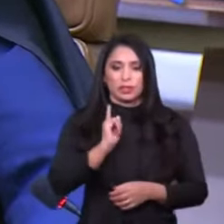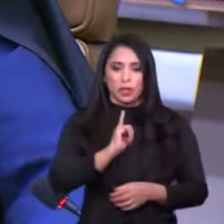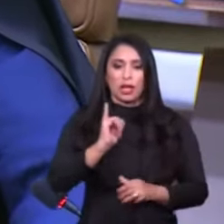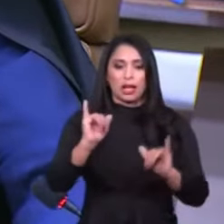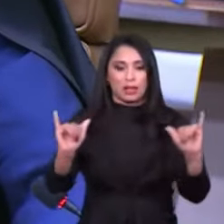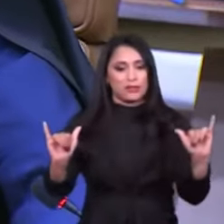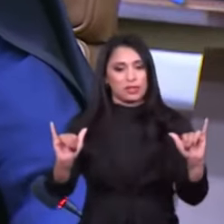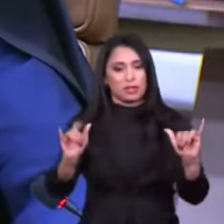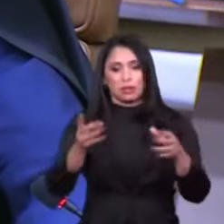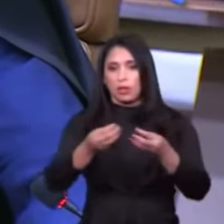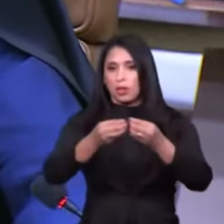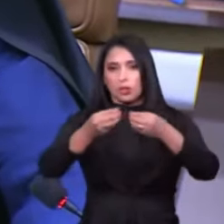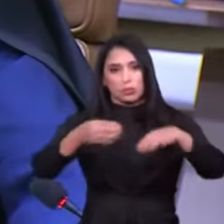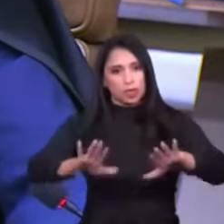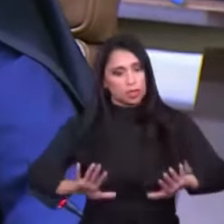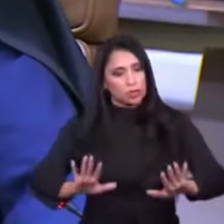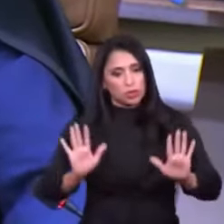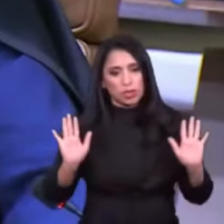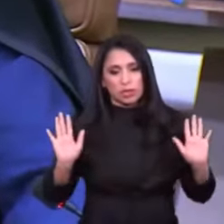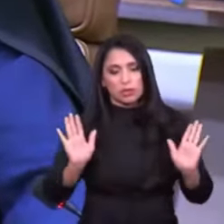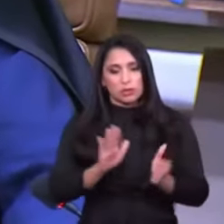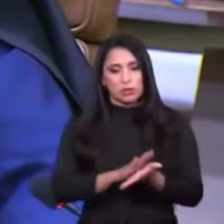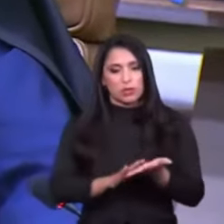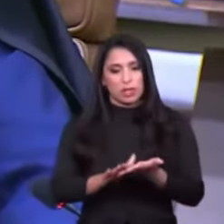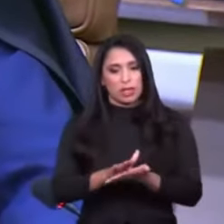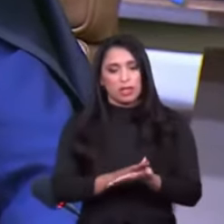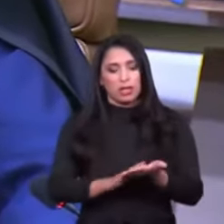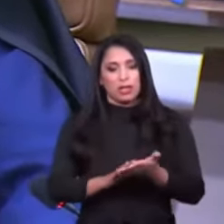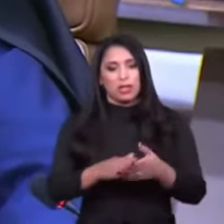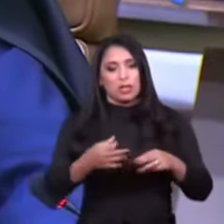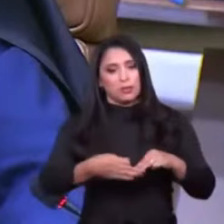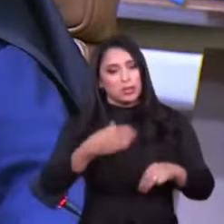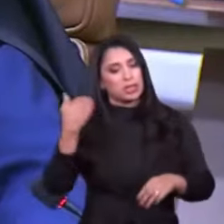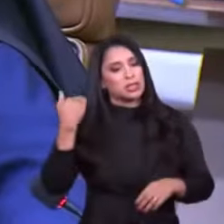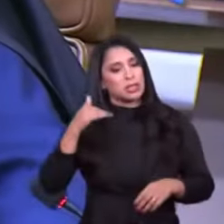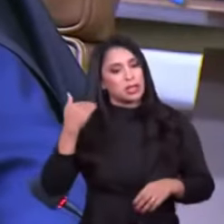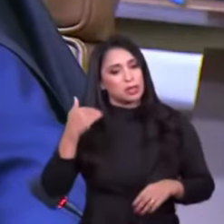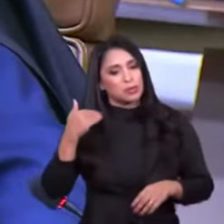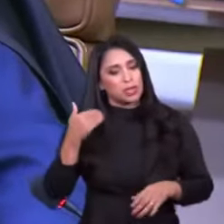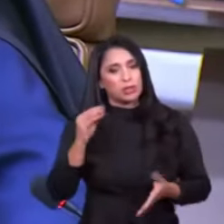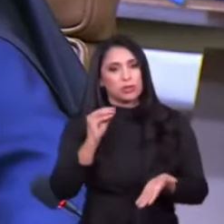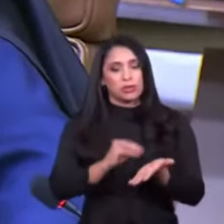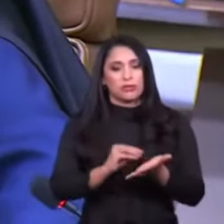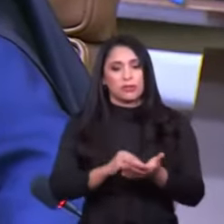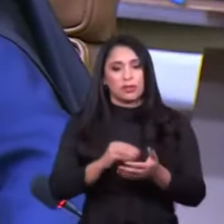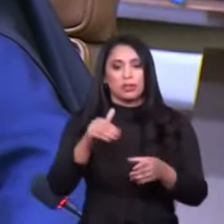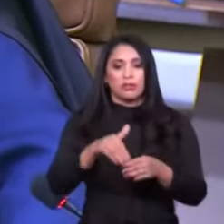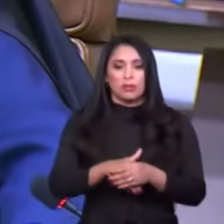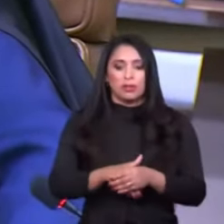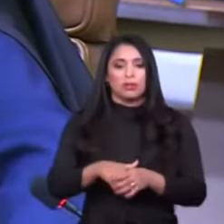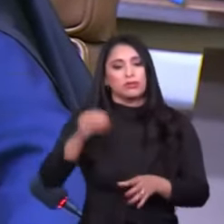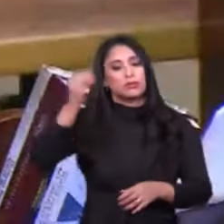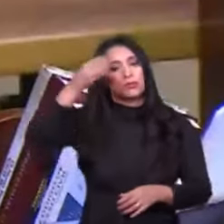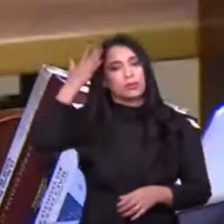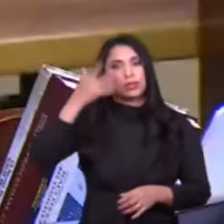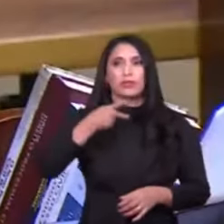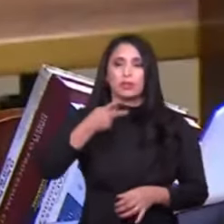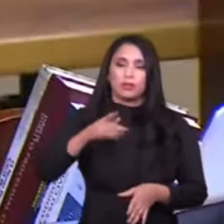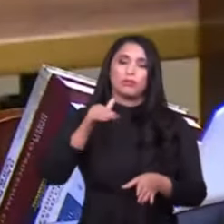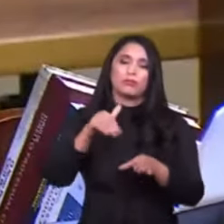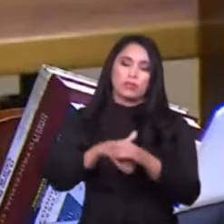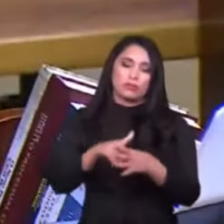Sem prejuízo de que a ministra Carmen Lúcia, que ainda falta votar. Presidente, eu vou aguardar. Vista do